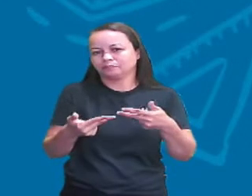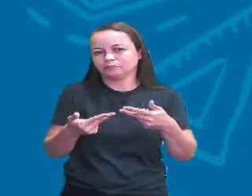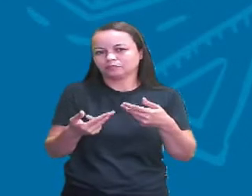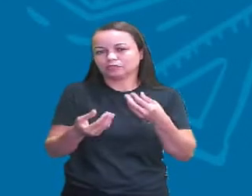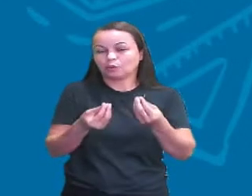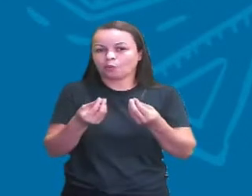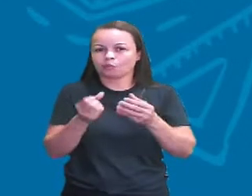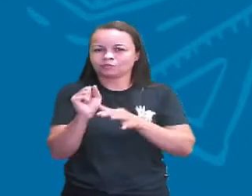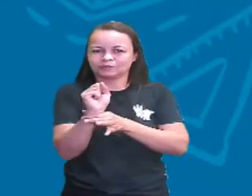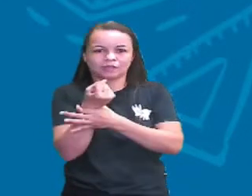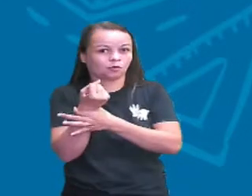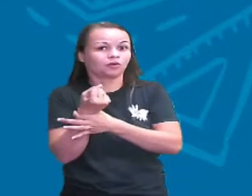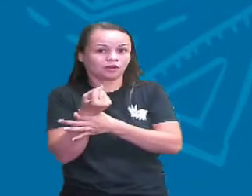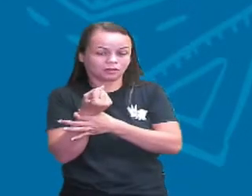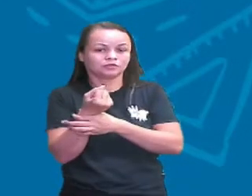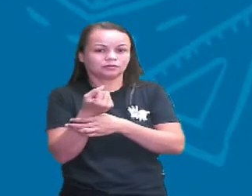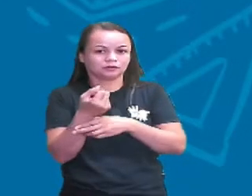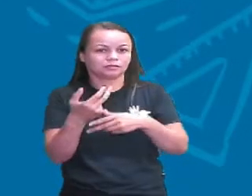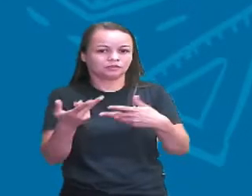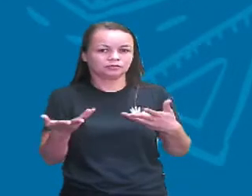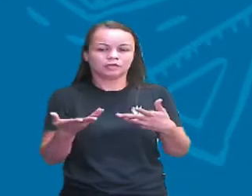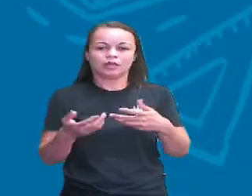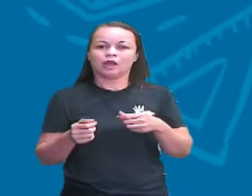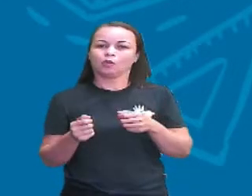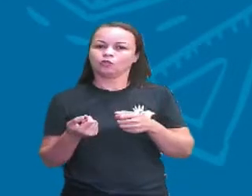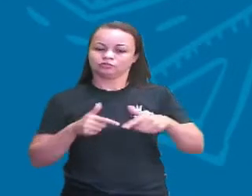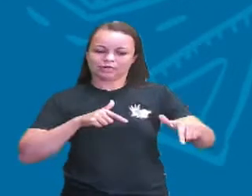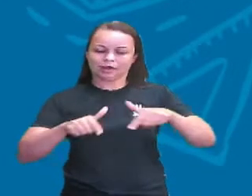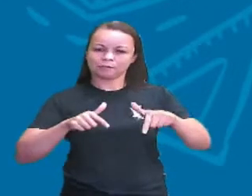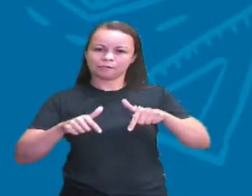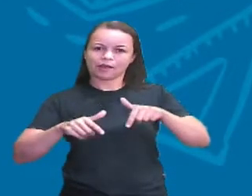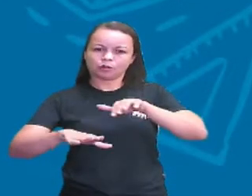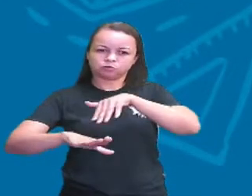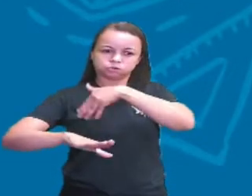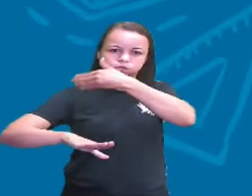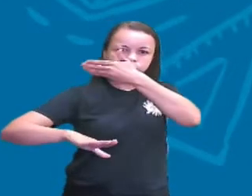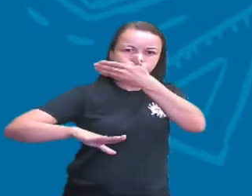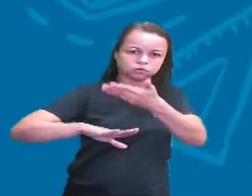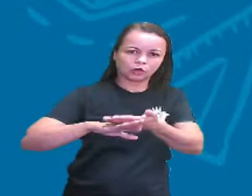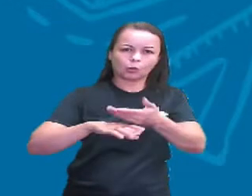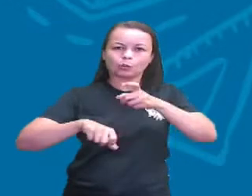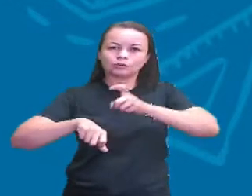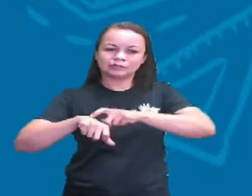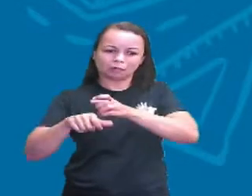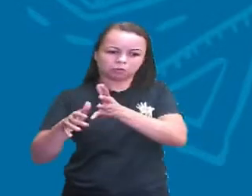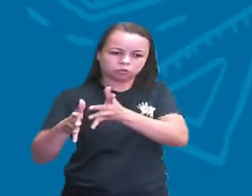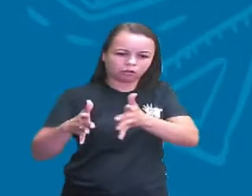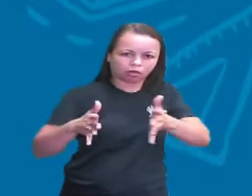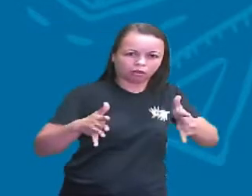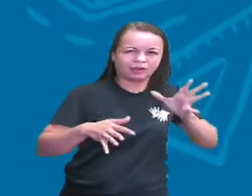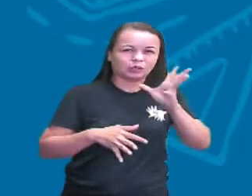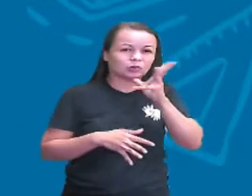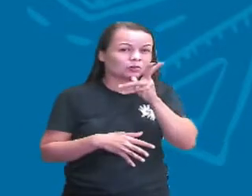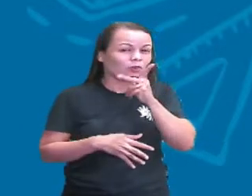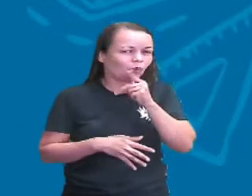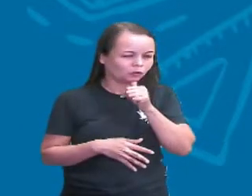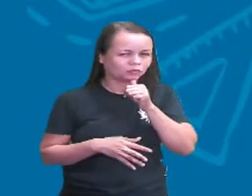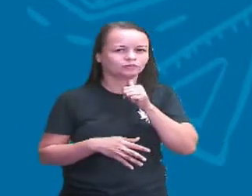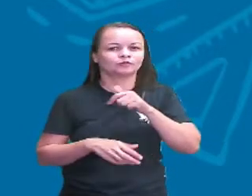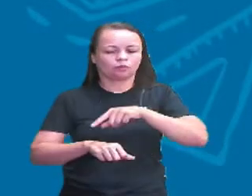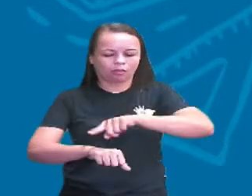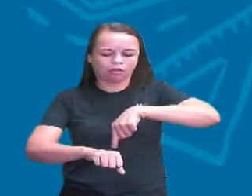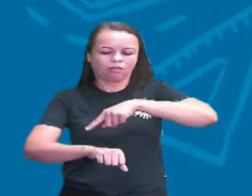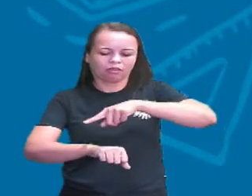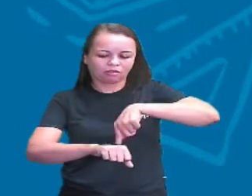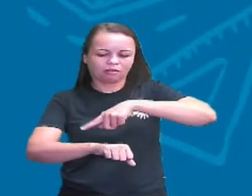meios de segurança. A jornada de trabalho, ou seja, o tempo que uma pessoa trabalha por dia era muito longo, tá?